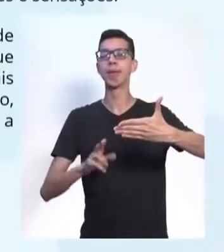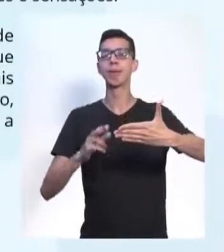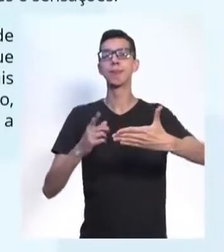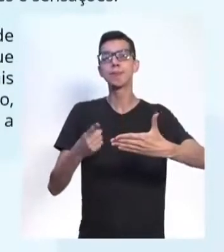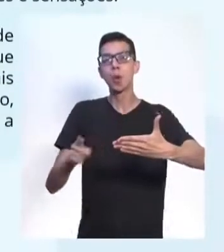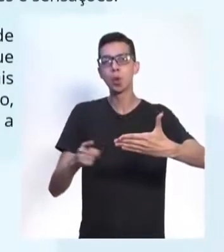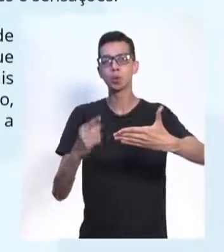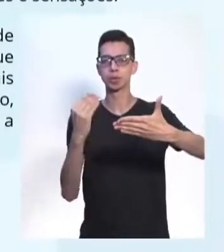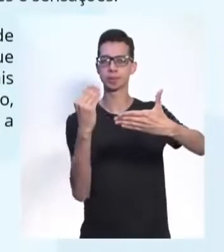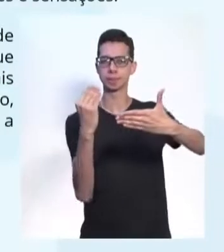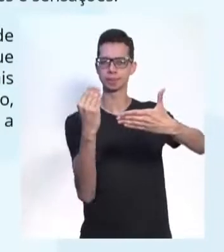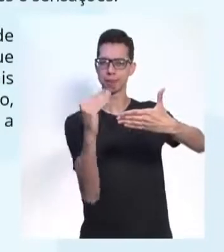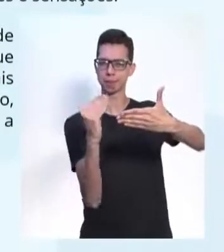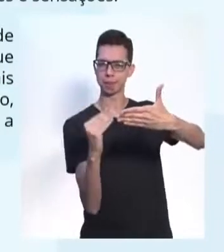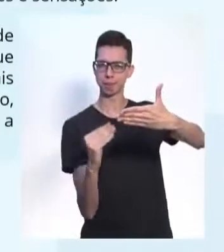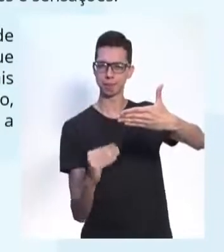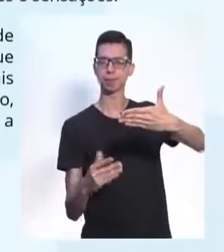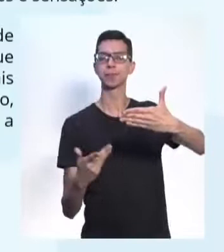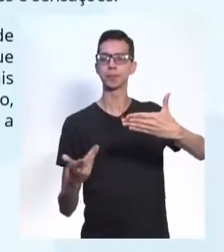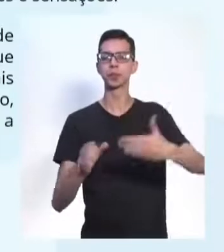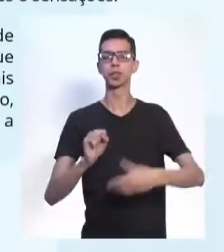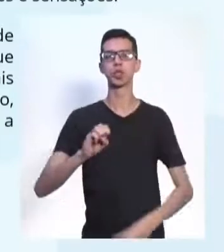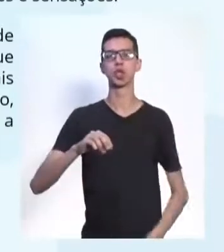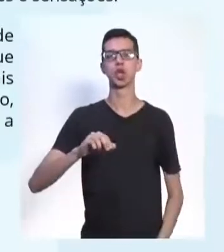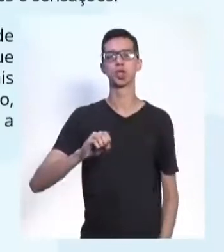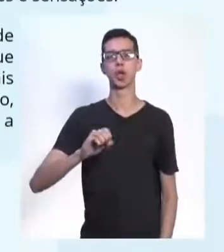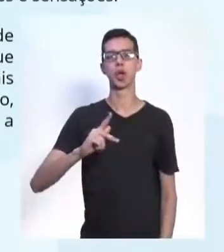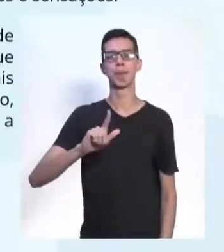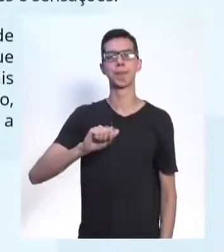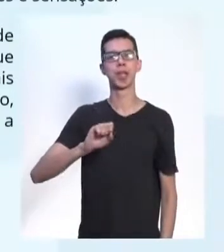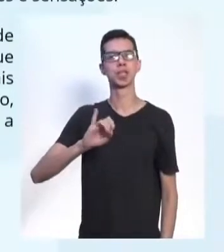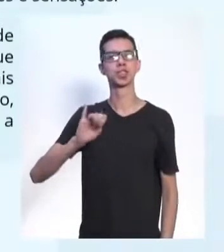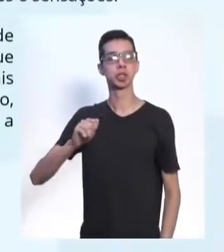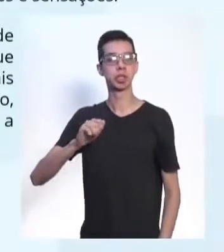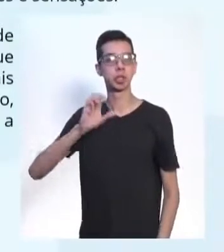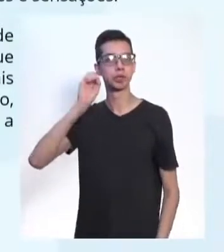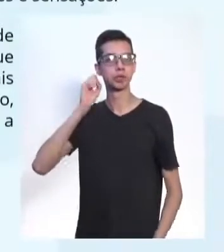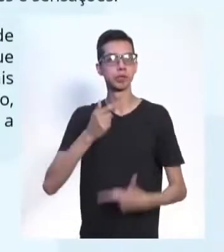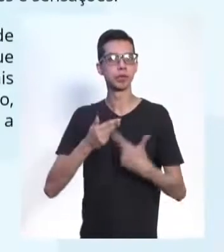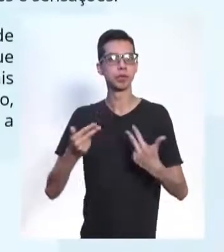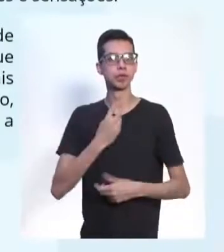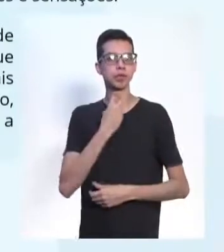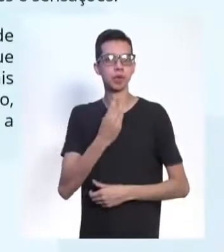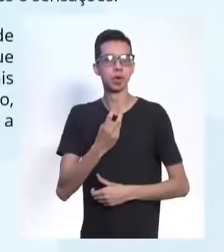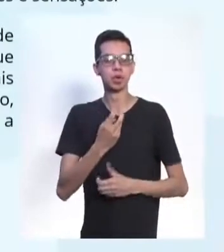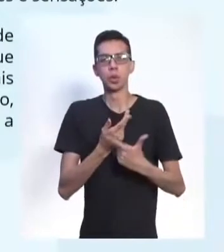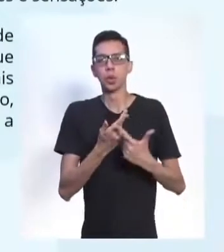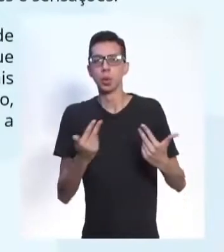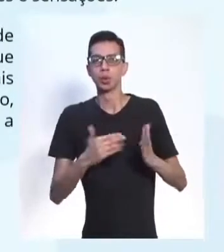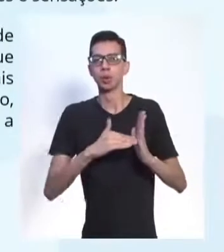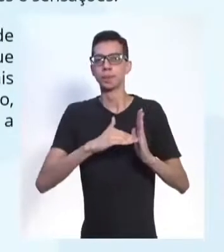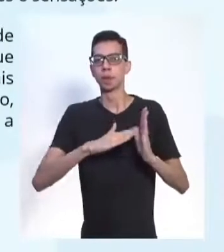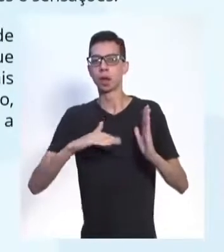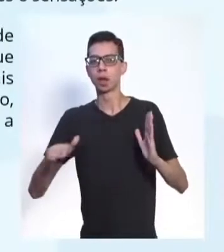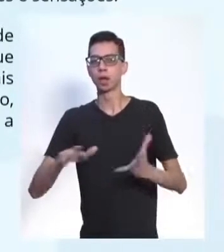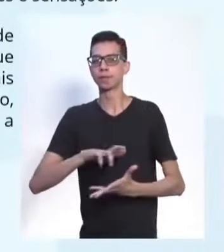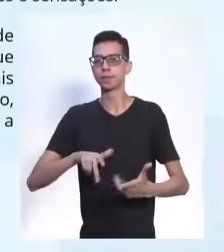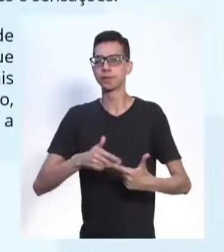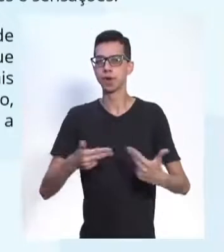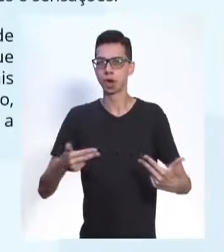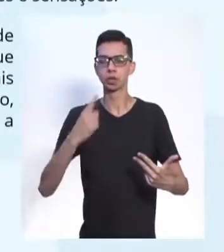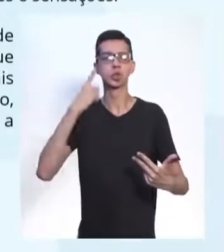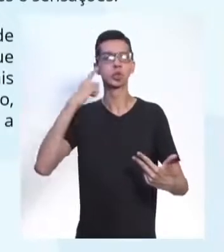conjunto de sons e efeitos sonoros provenientes de músicas, ruídos, vozes e outras fontes e formas